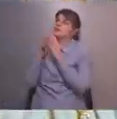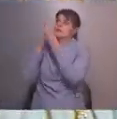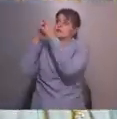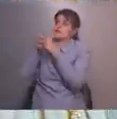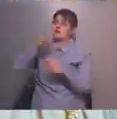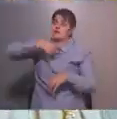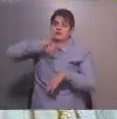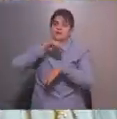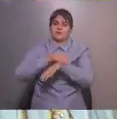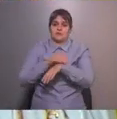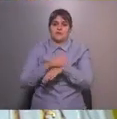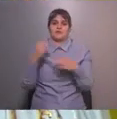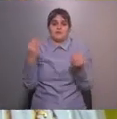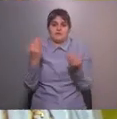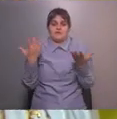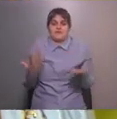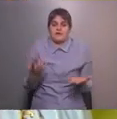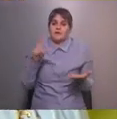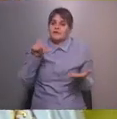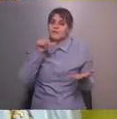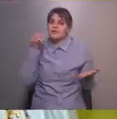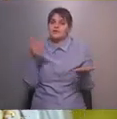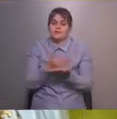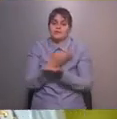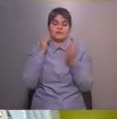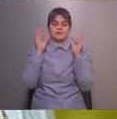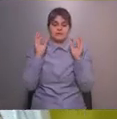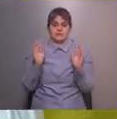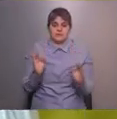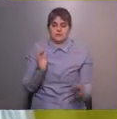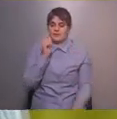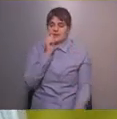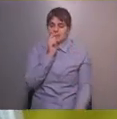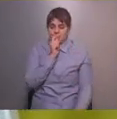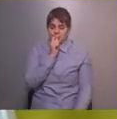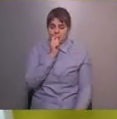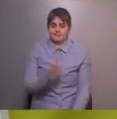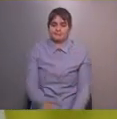nós, pecadores, agora e na hora da nossa morte. Amém.